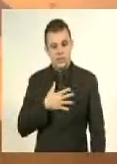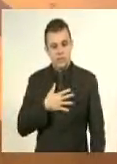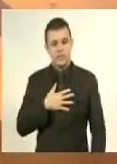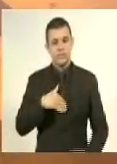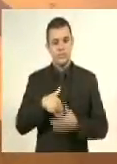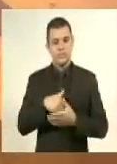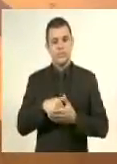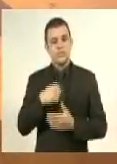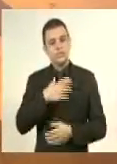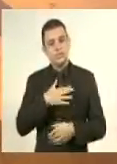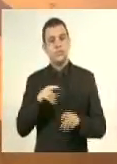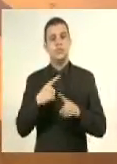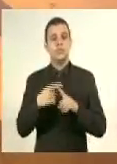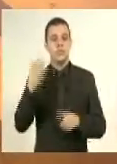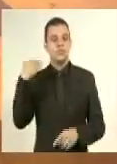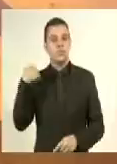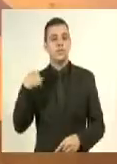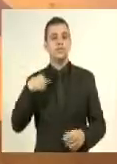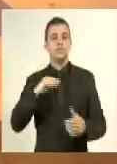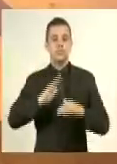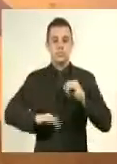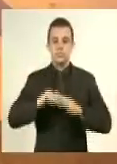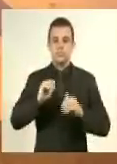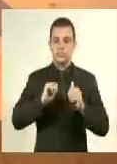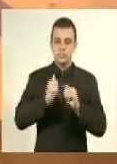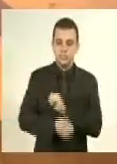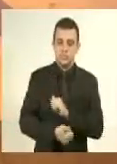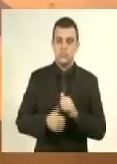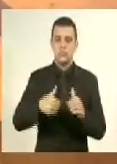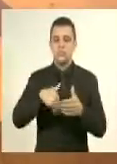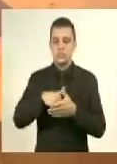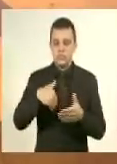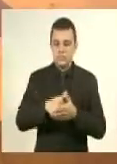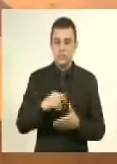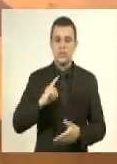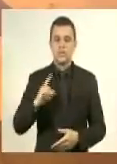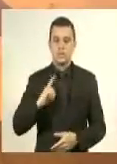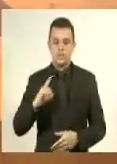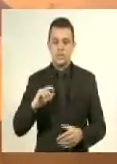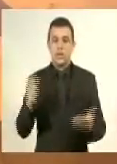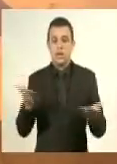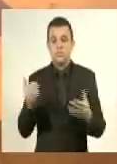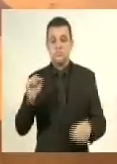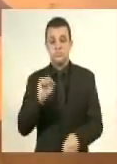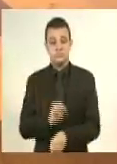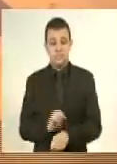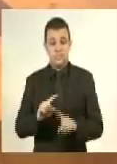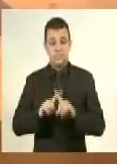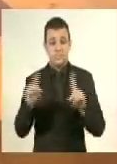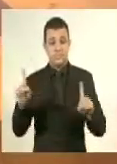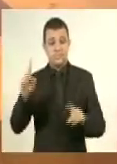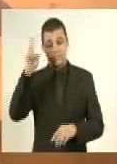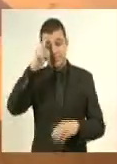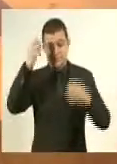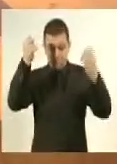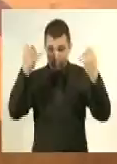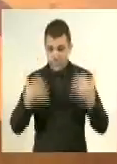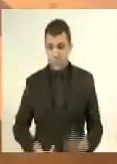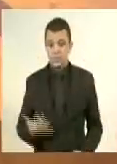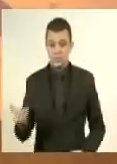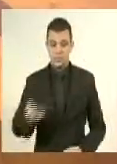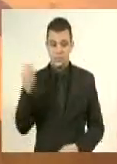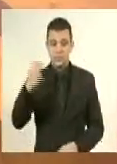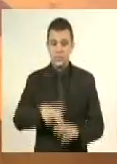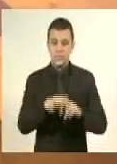fui jogador, gosto de jogar bola. Gostava, né, que agora parei, mas não poderia deixar de registrar para que fique aqui nos anais